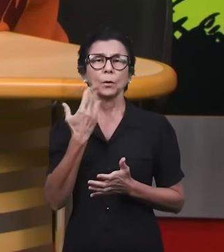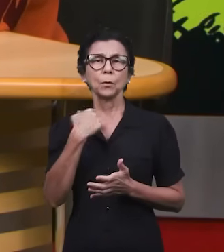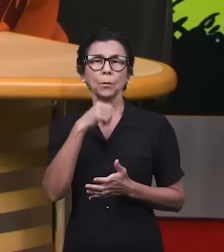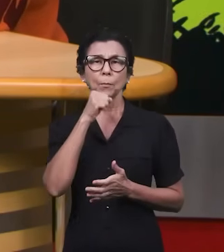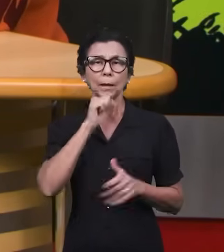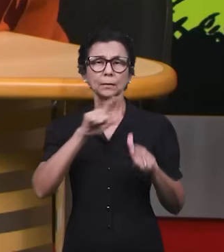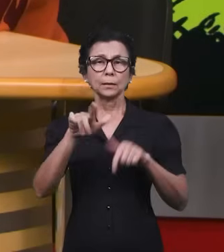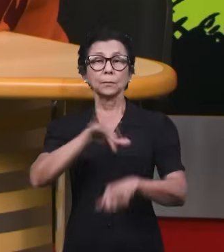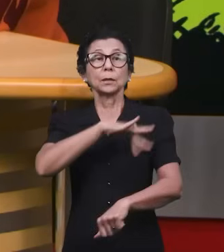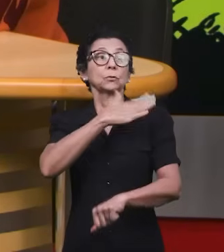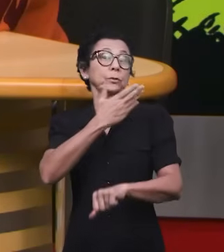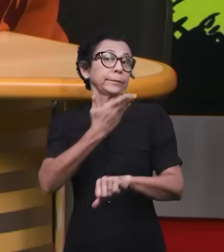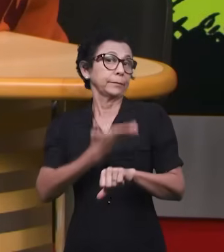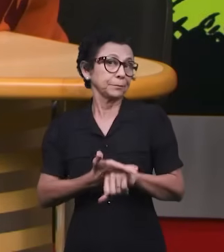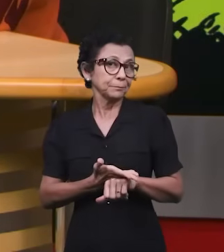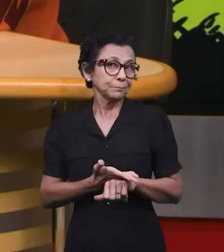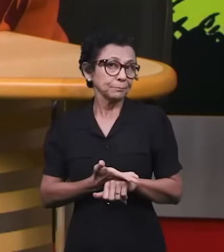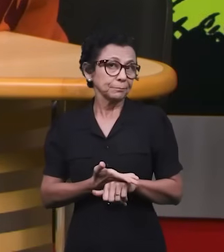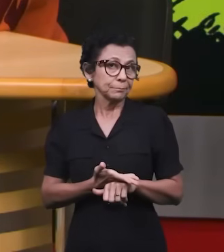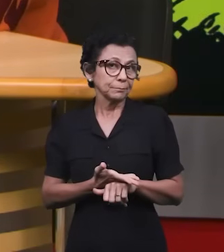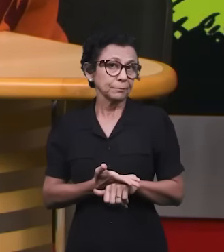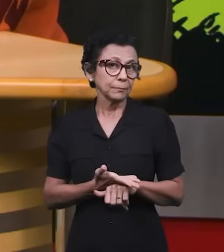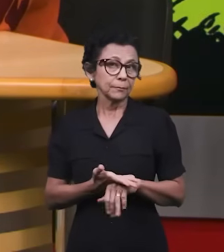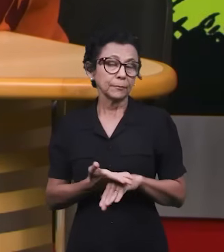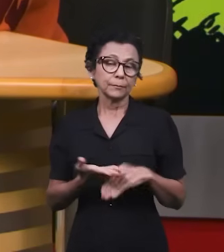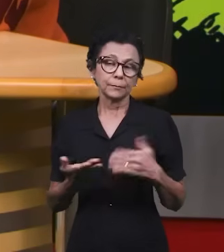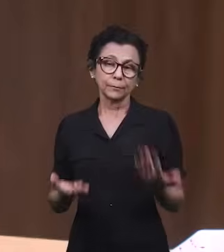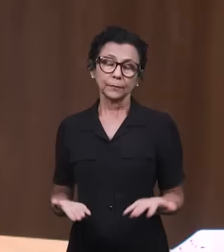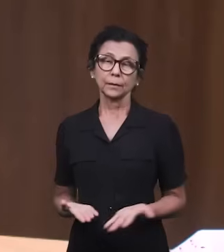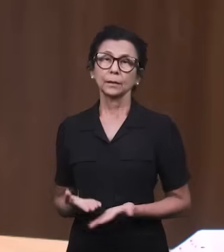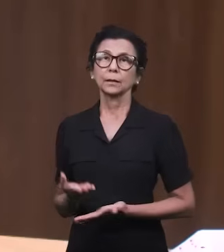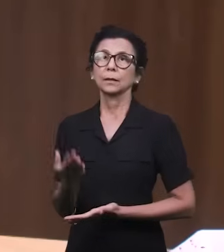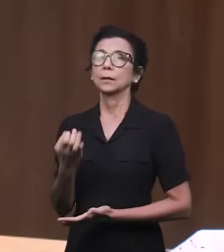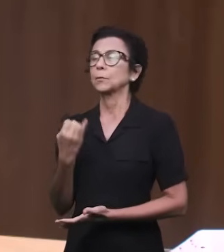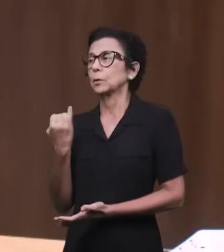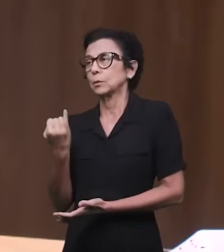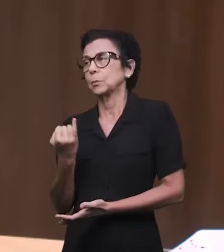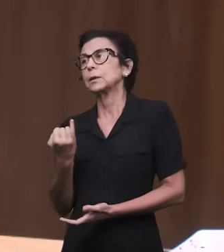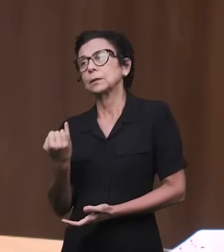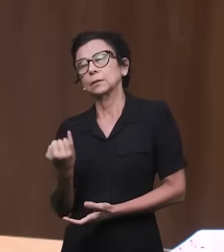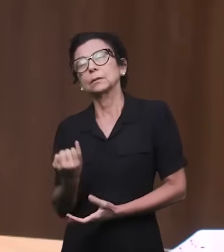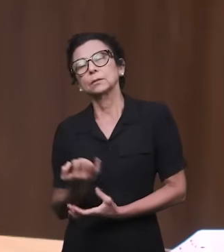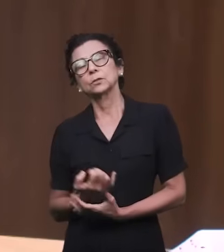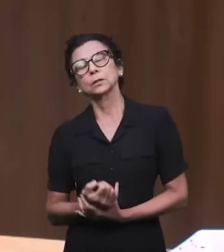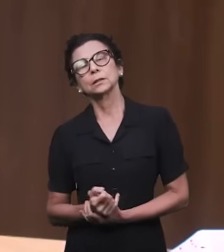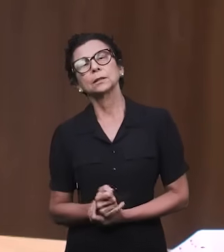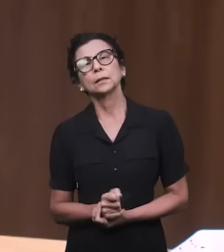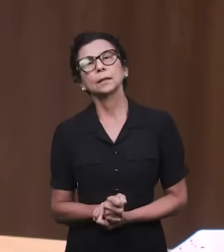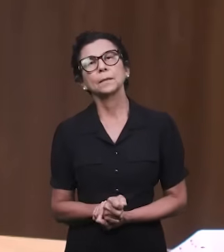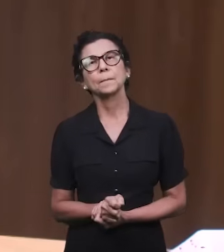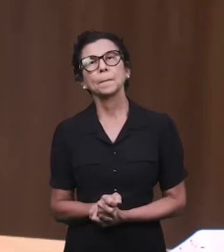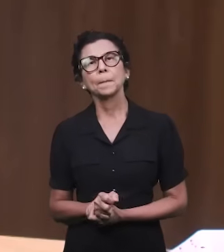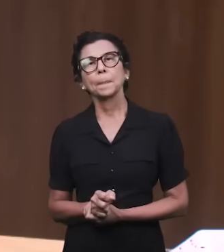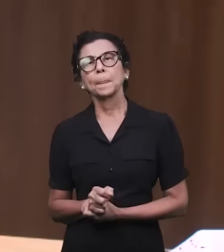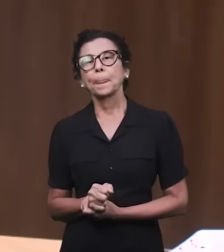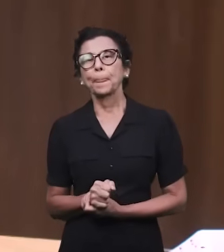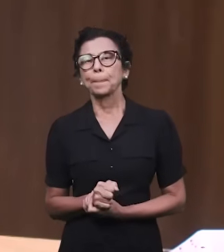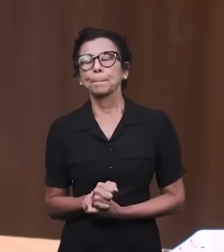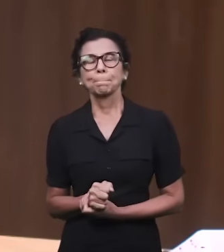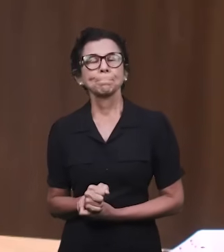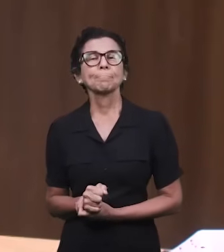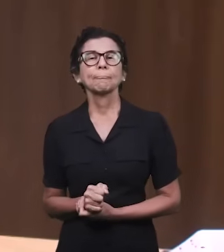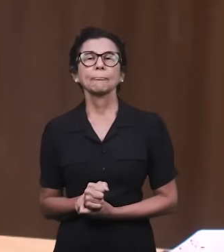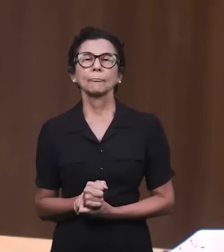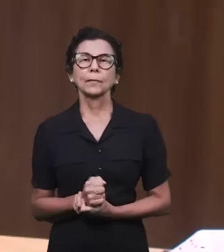É extremamente importante essa fala com os pais. Os pais, eles vão auxiliar sempre os